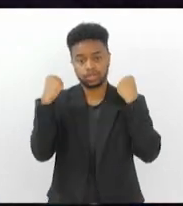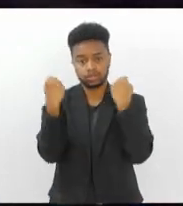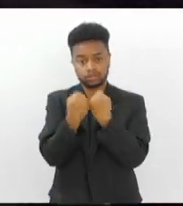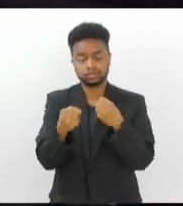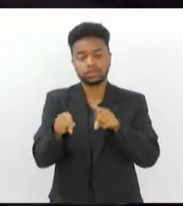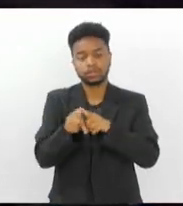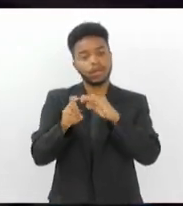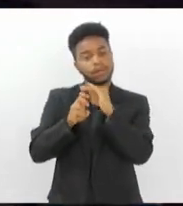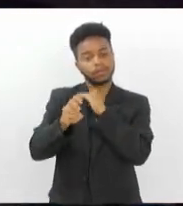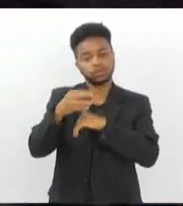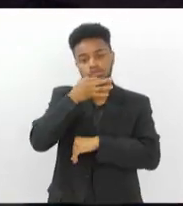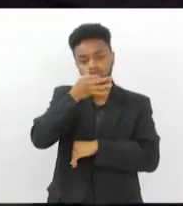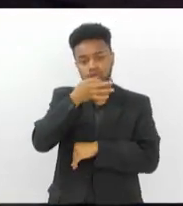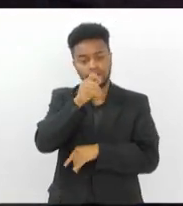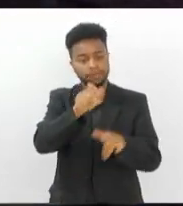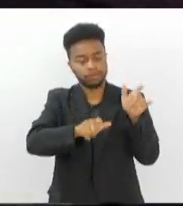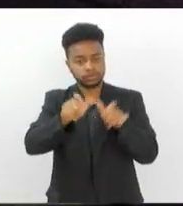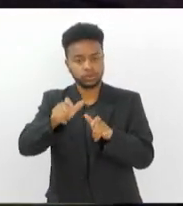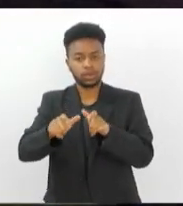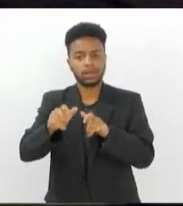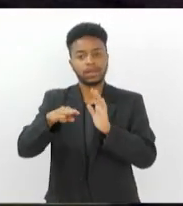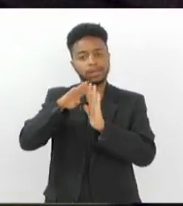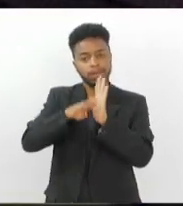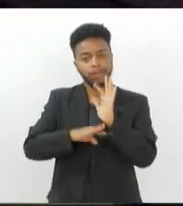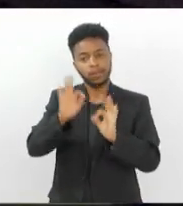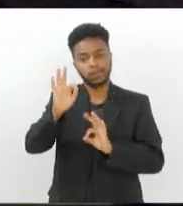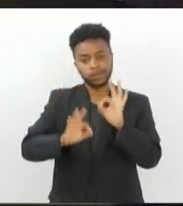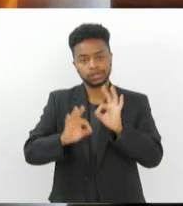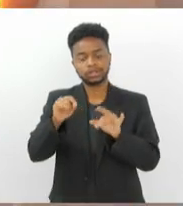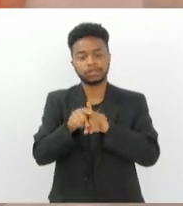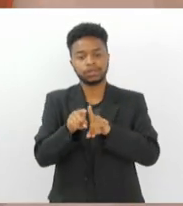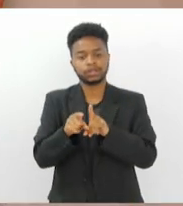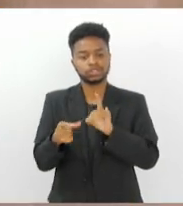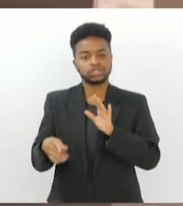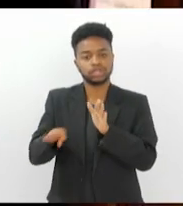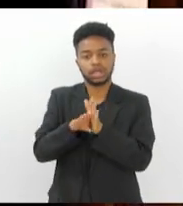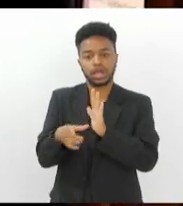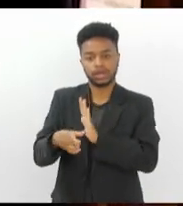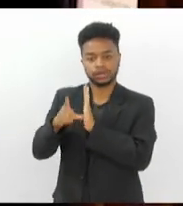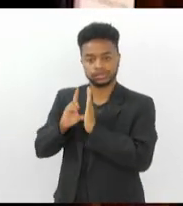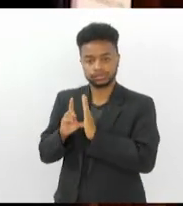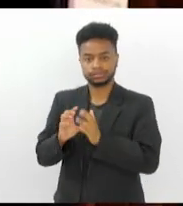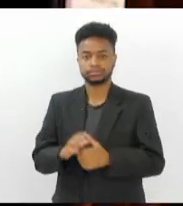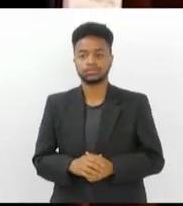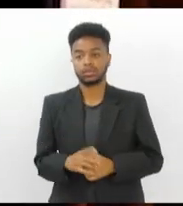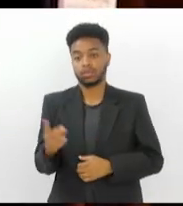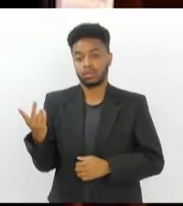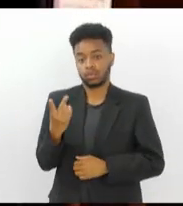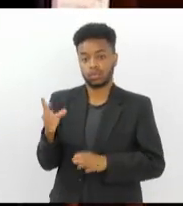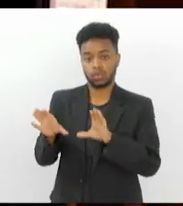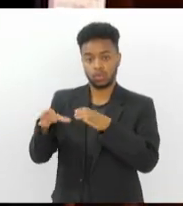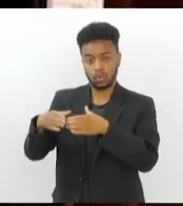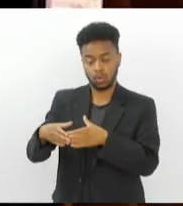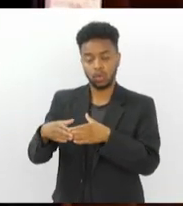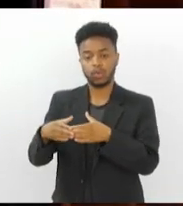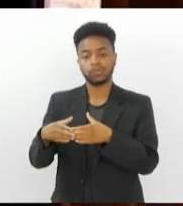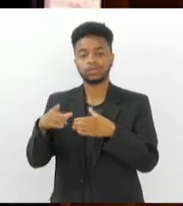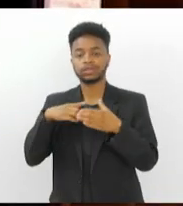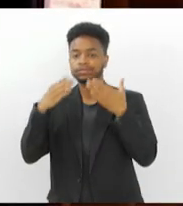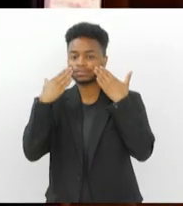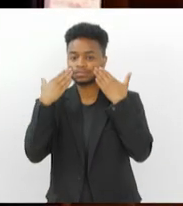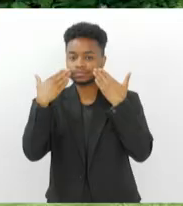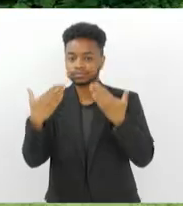que os torcedores se programem e antecipem a chegada ao Maracanã o Duo secato e becam vai fazer uma